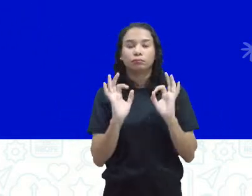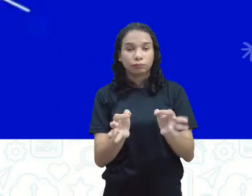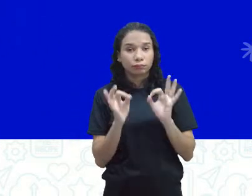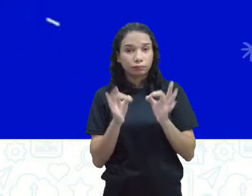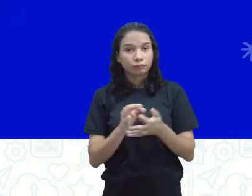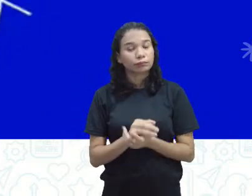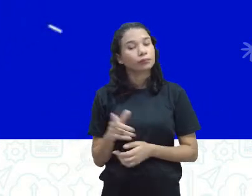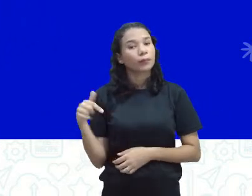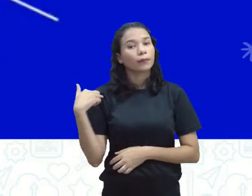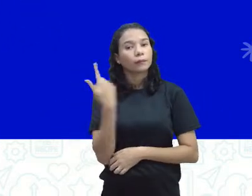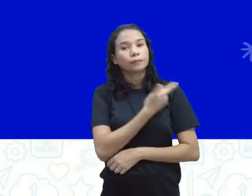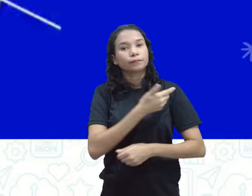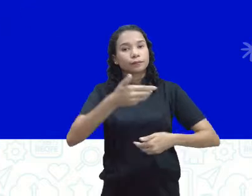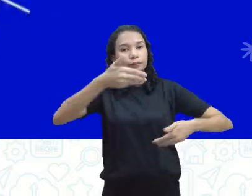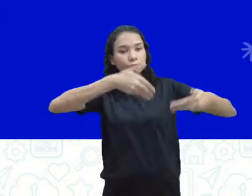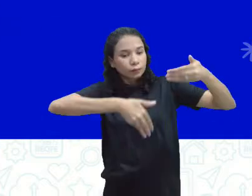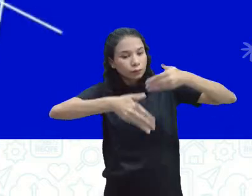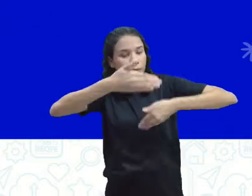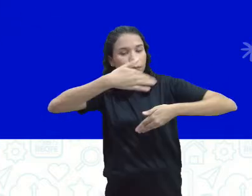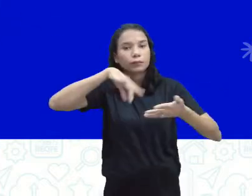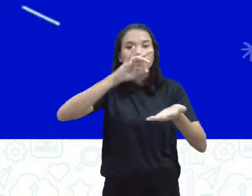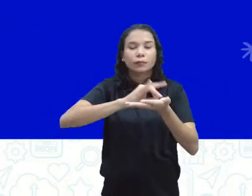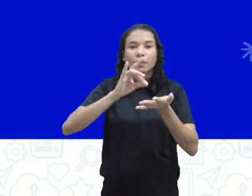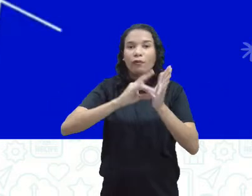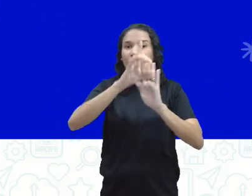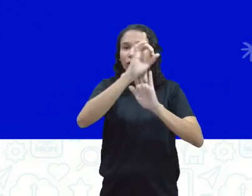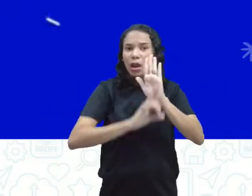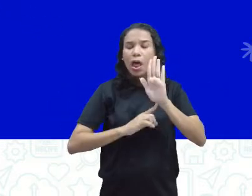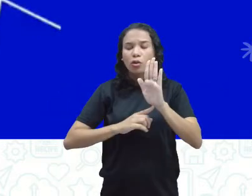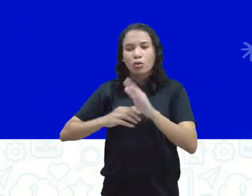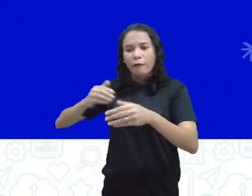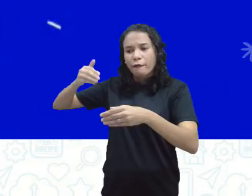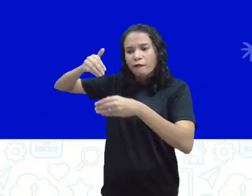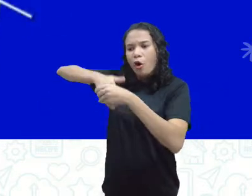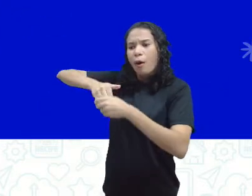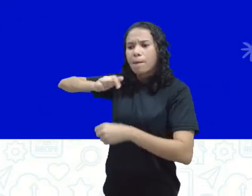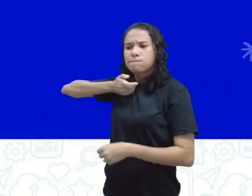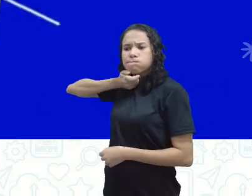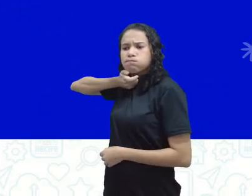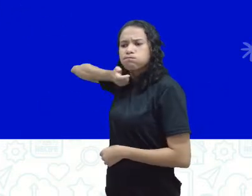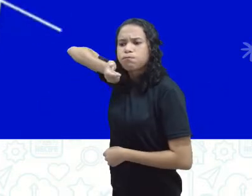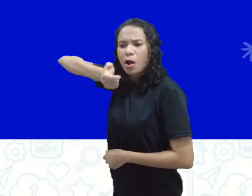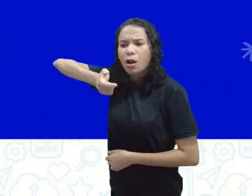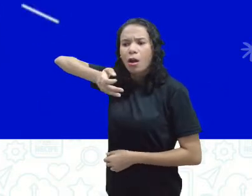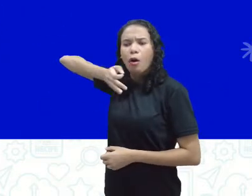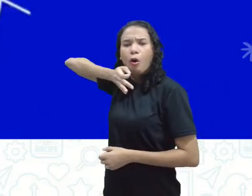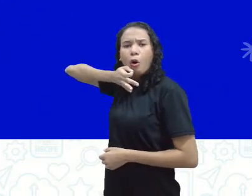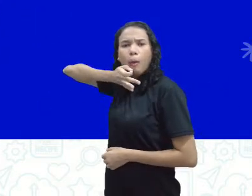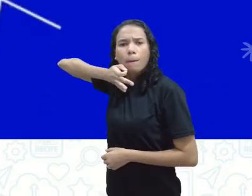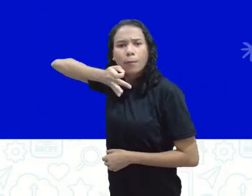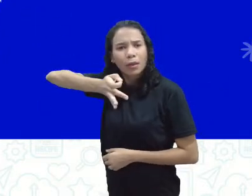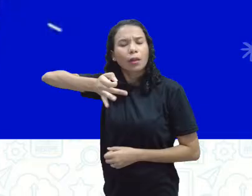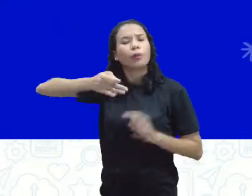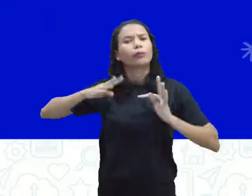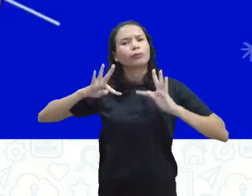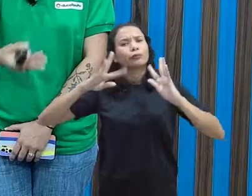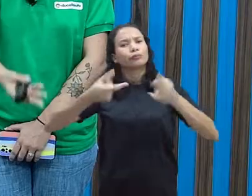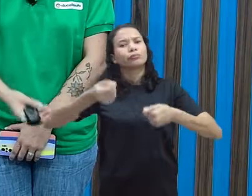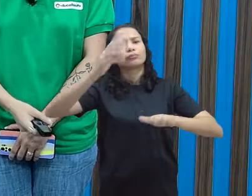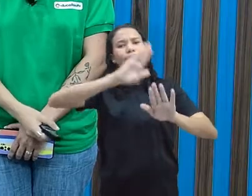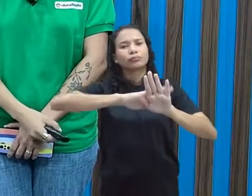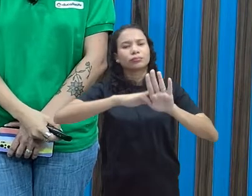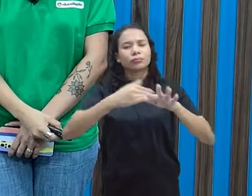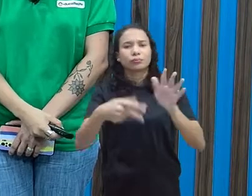gente, quando a gente participa, quando a gente tem o direito de voz, né, de votar, tudo isso faz parte